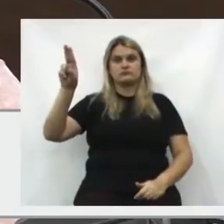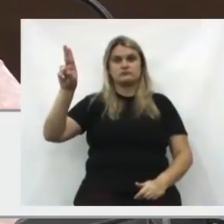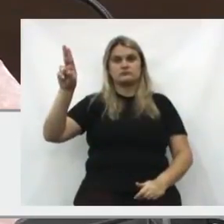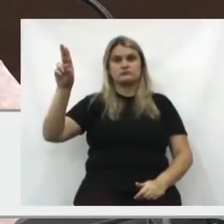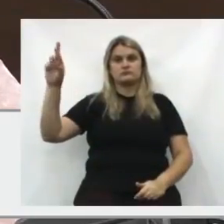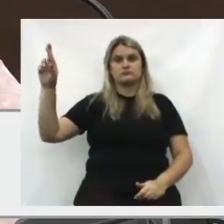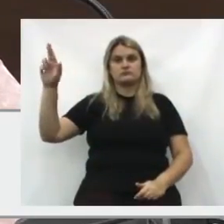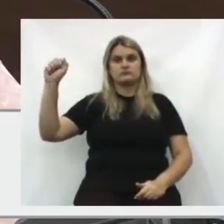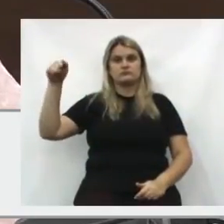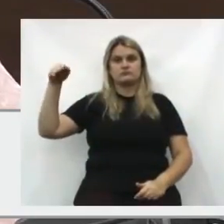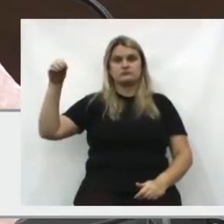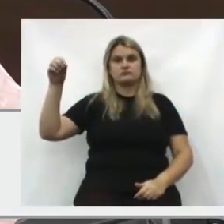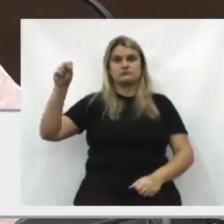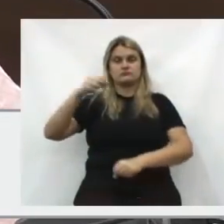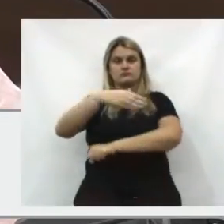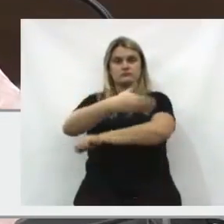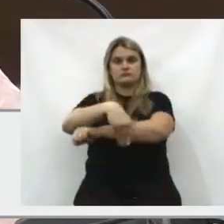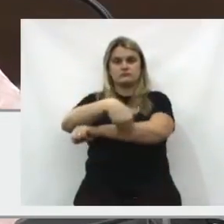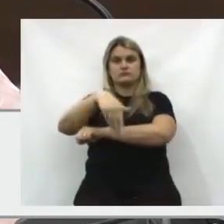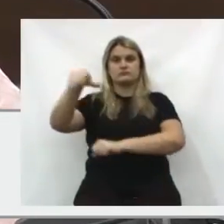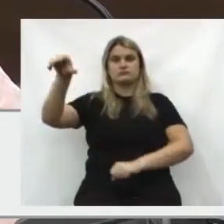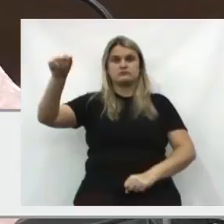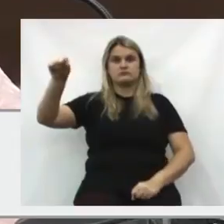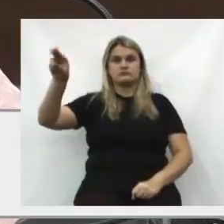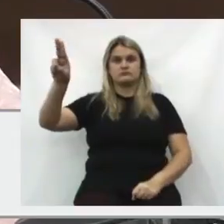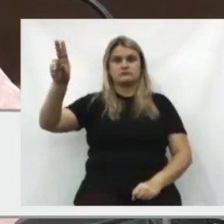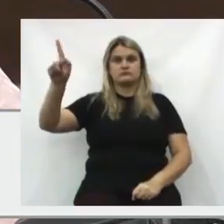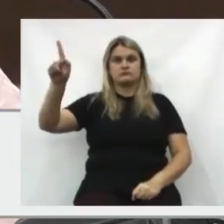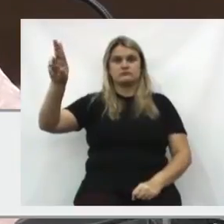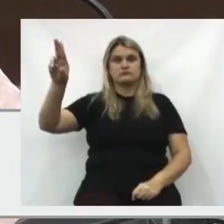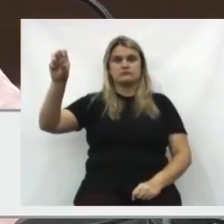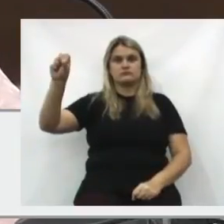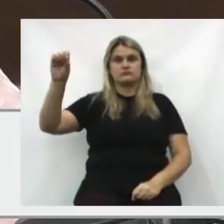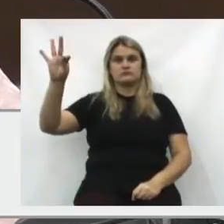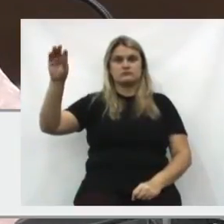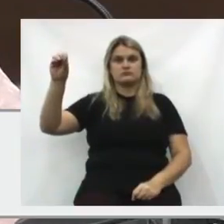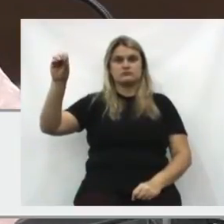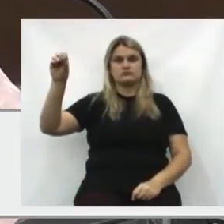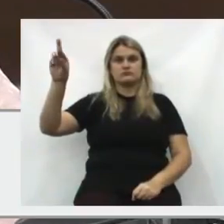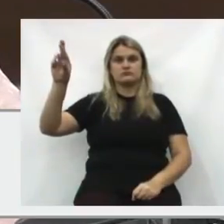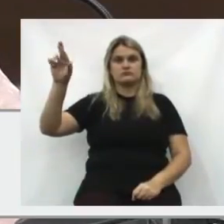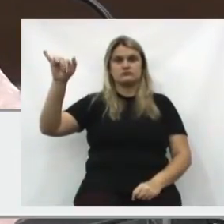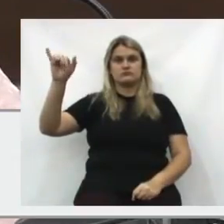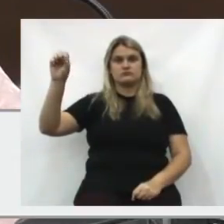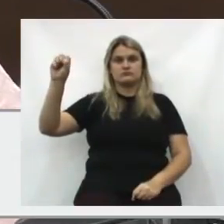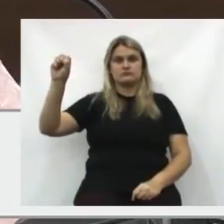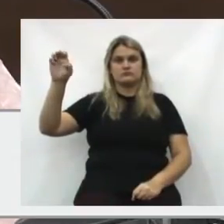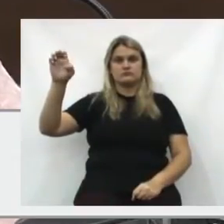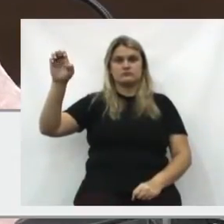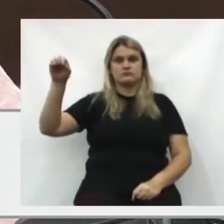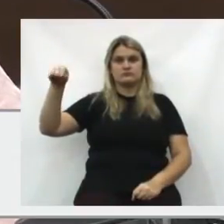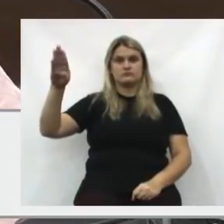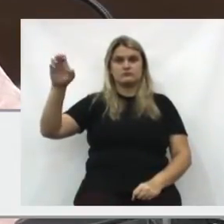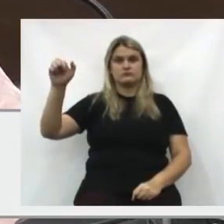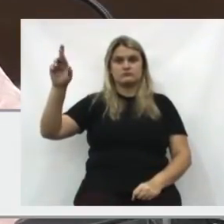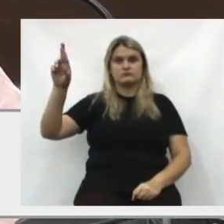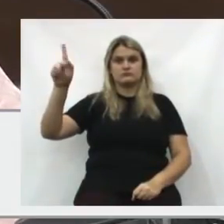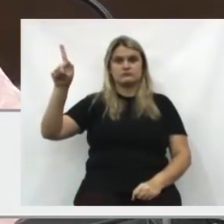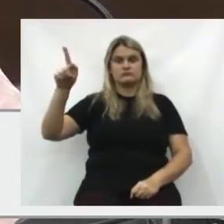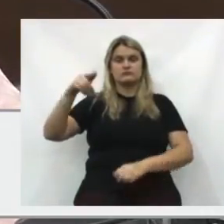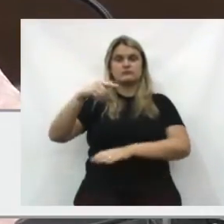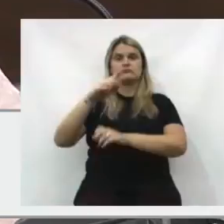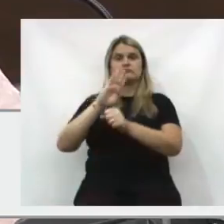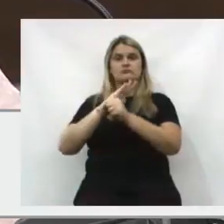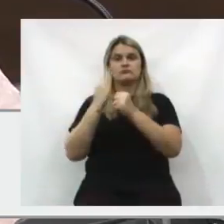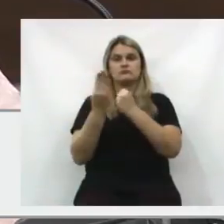Irineu Ramos, entre as ruas Augusto Rienzenberg e Camarista Manuel Santana, no